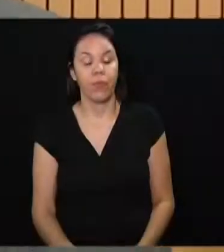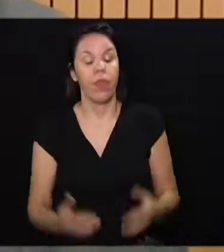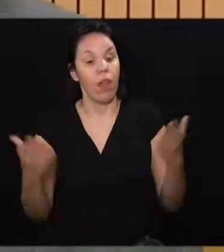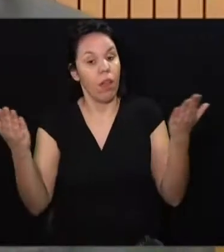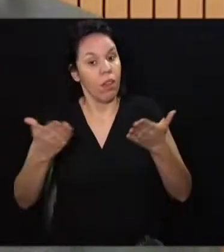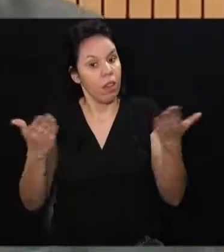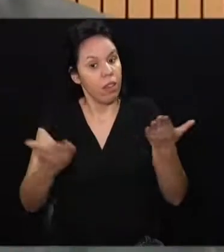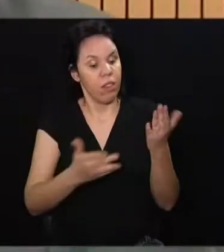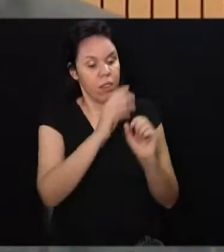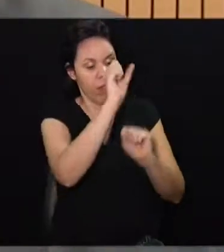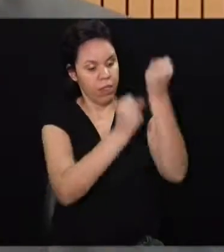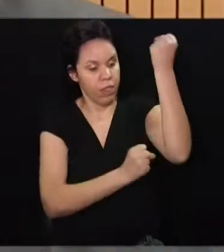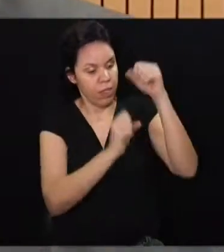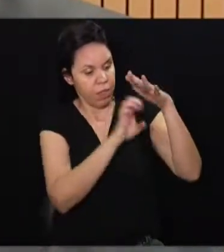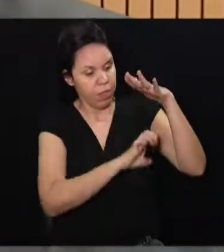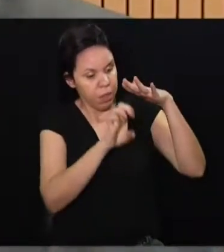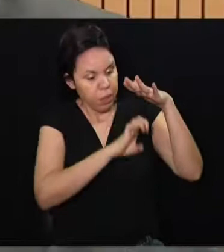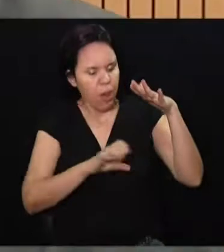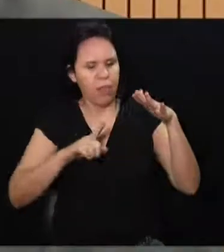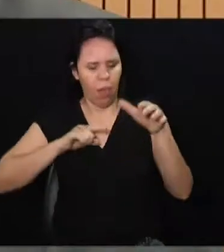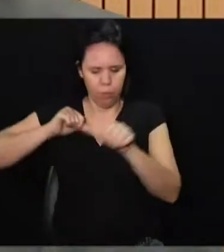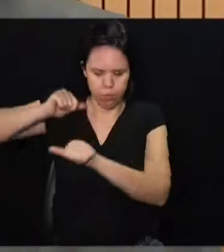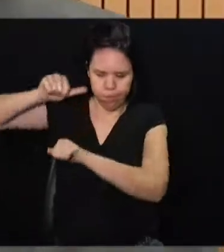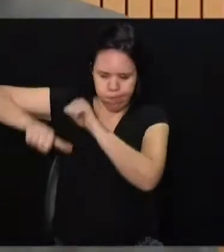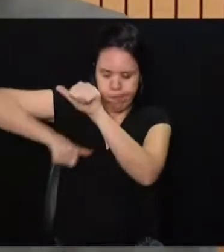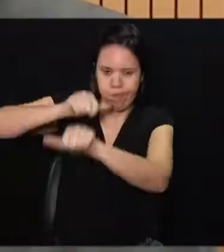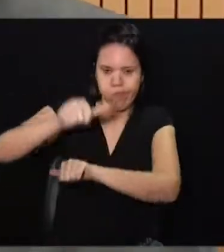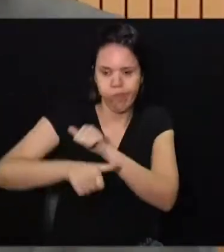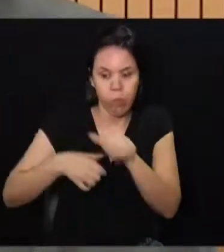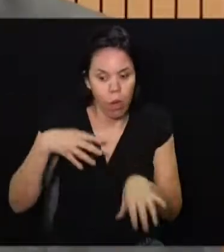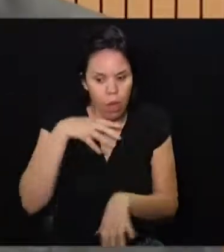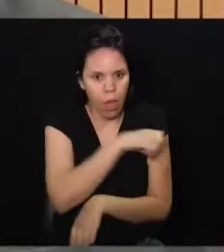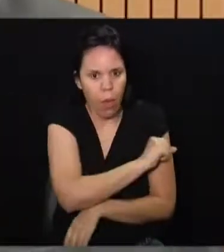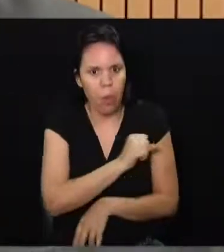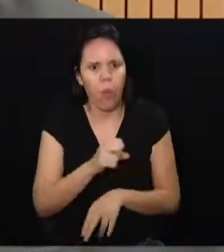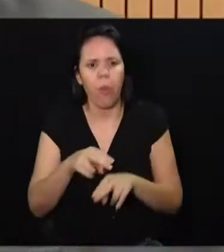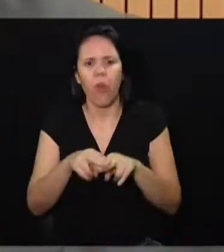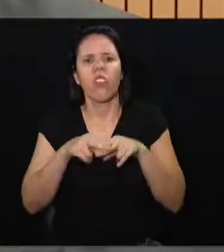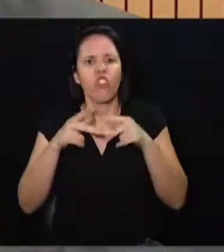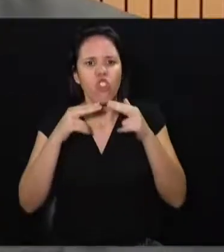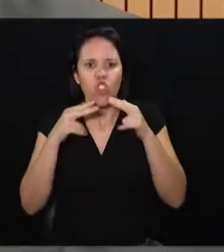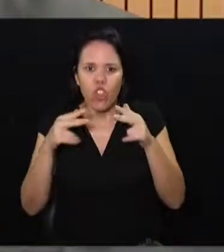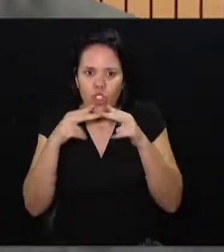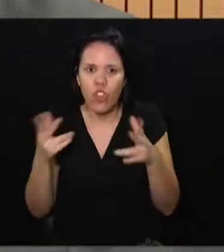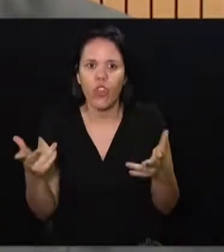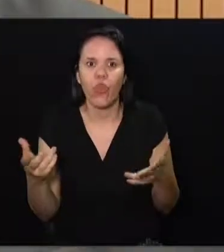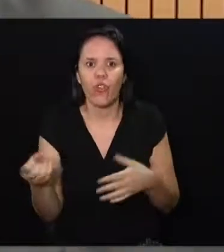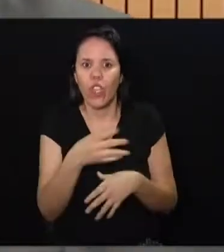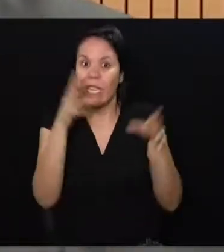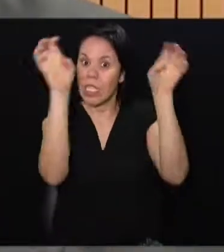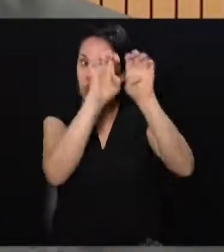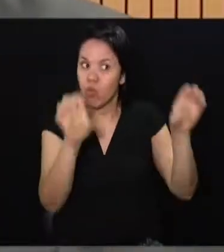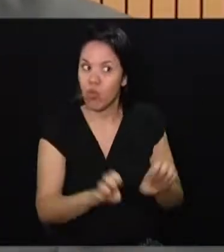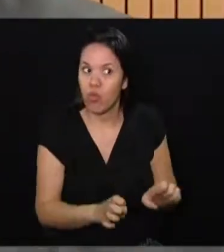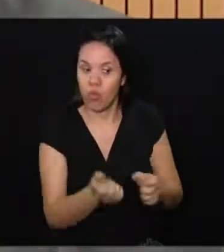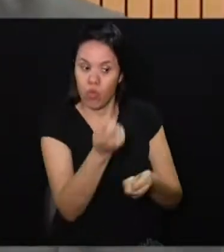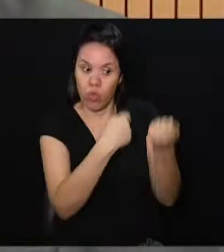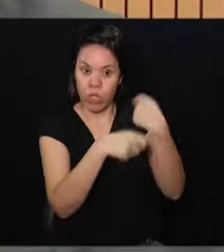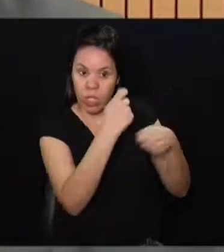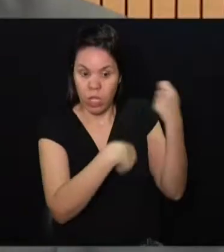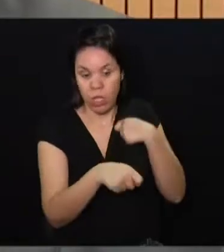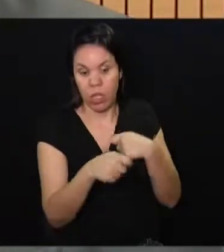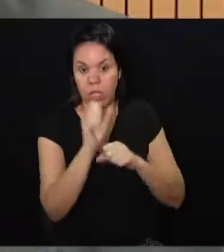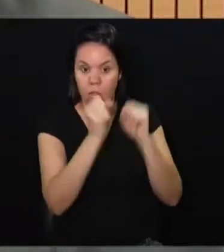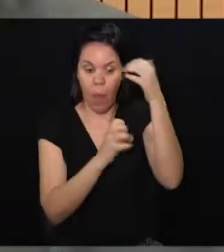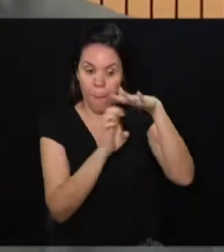Hoje as empresas têm passado por essas mudanças rapidamente. Devido às tendências de inovação, hoje as estruturas organizacionais precisam